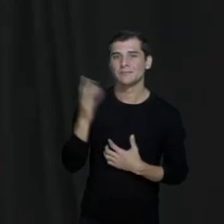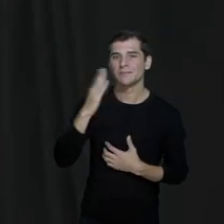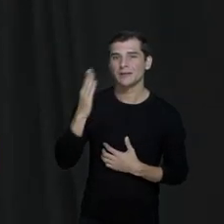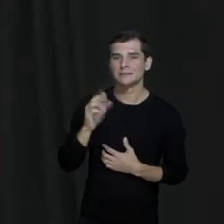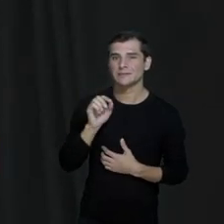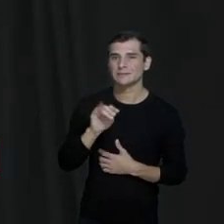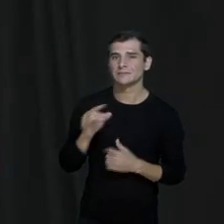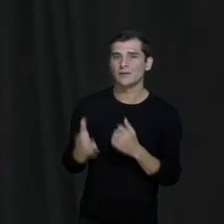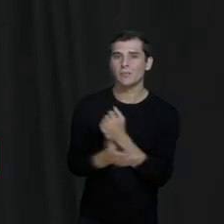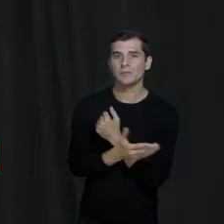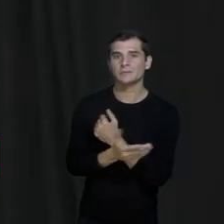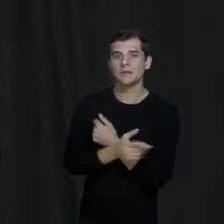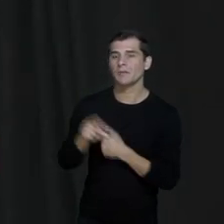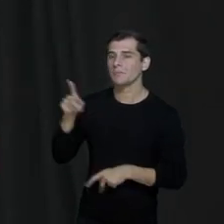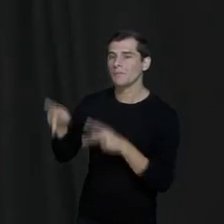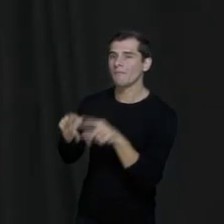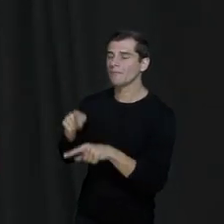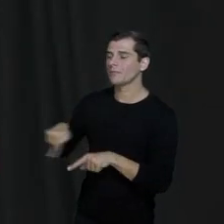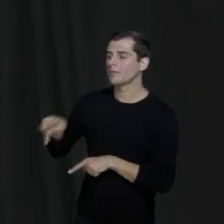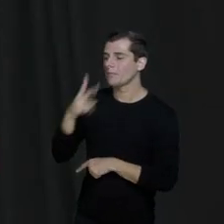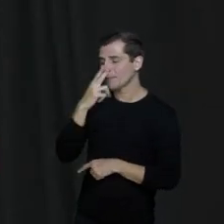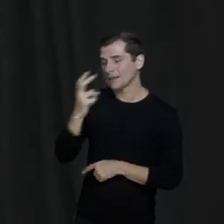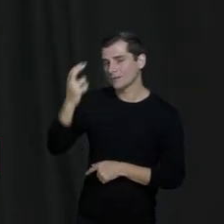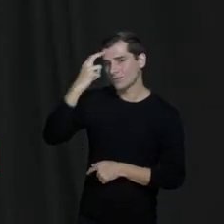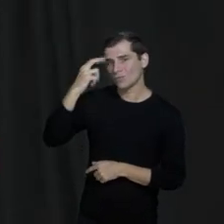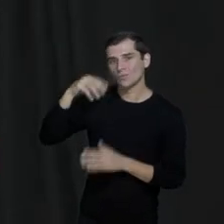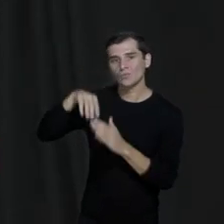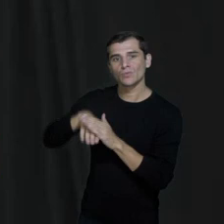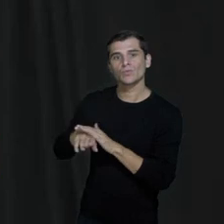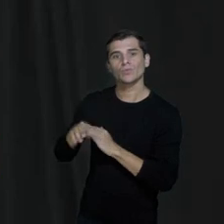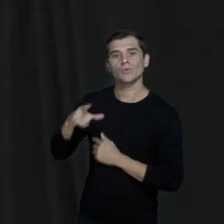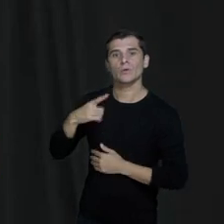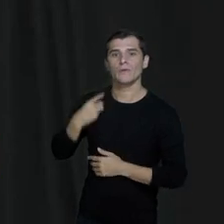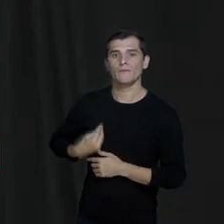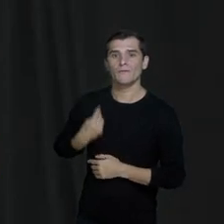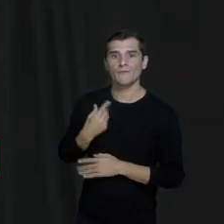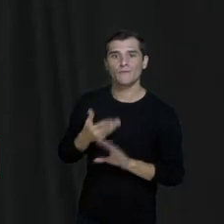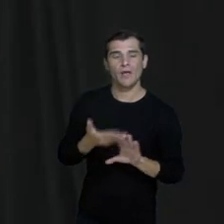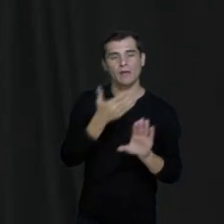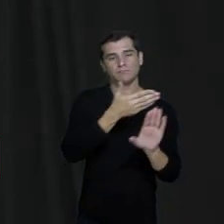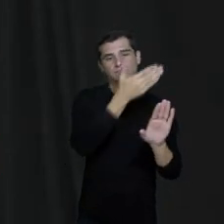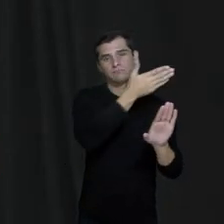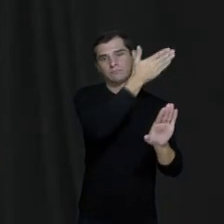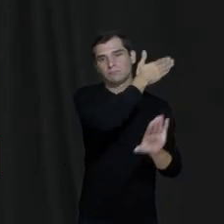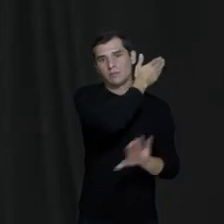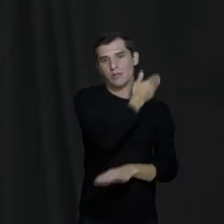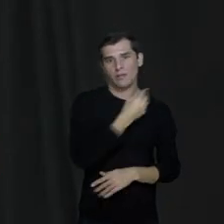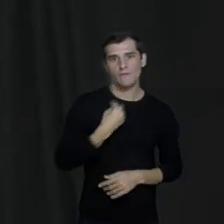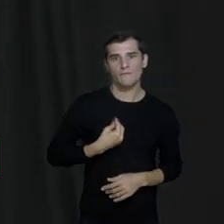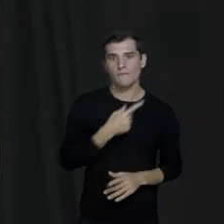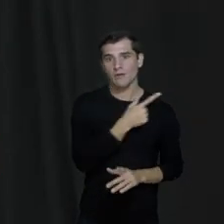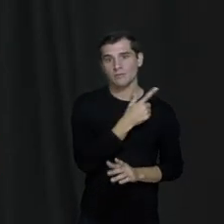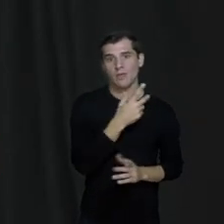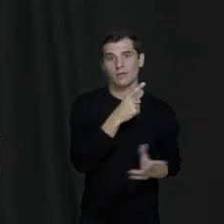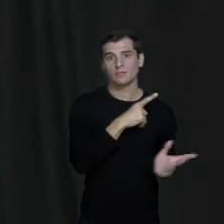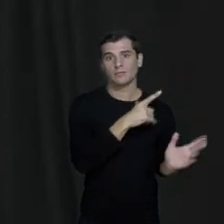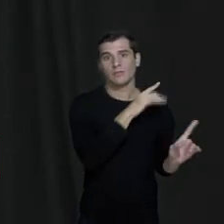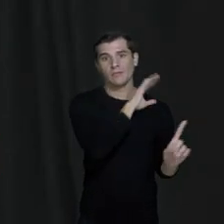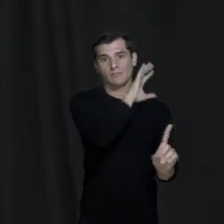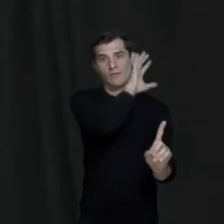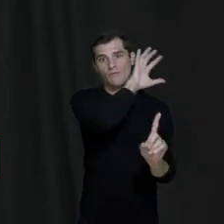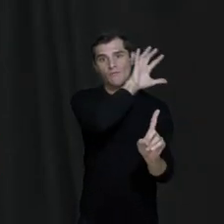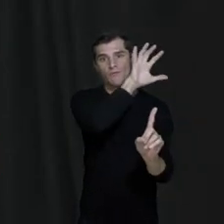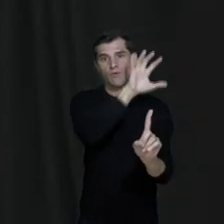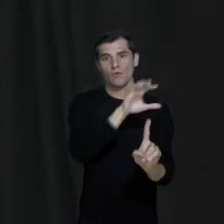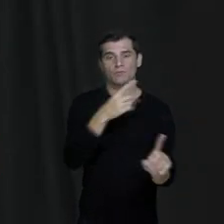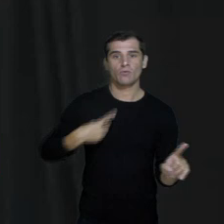comete como forma cultural sabe da bagagem cultural que a gente tem desde antes e e vem sendo puxado desde nos do início da nossa